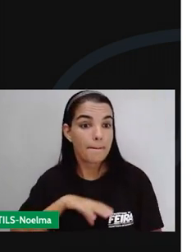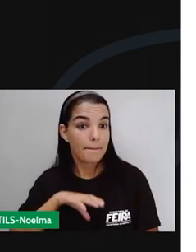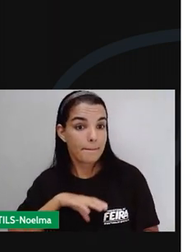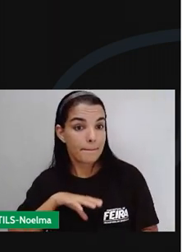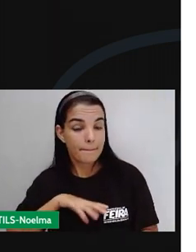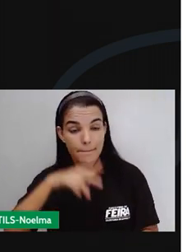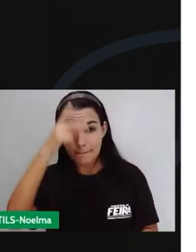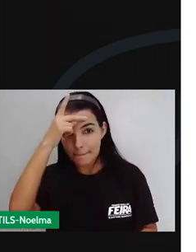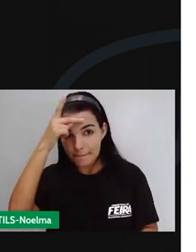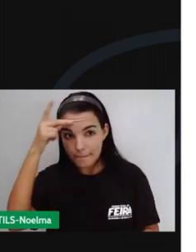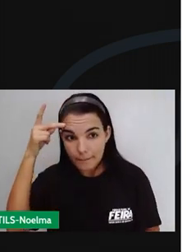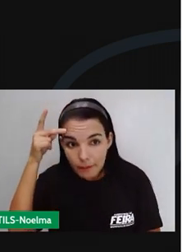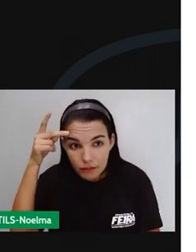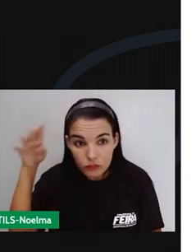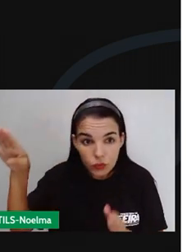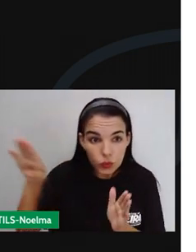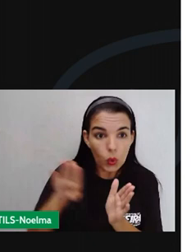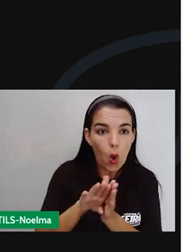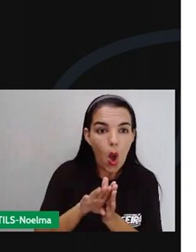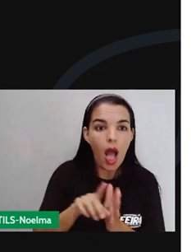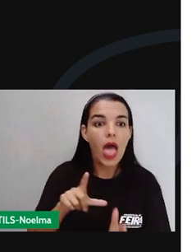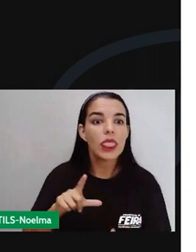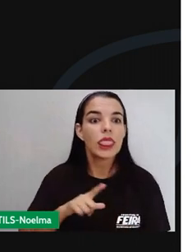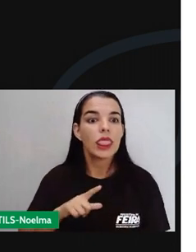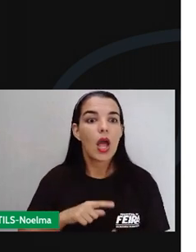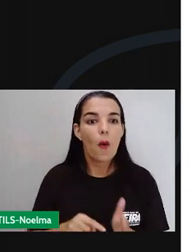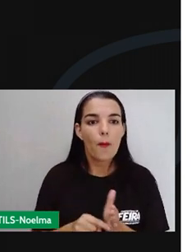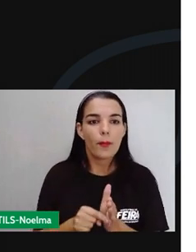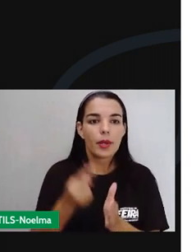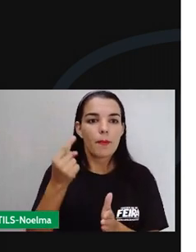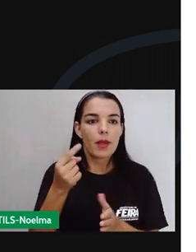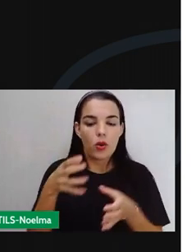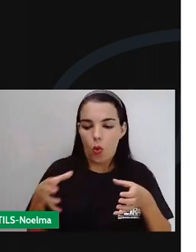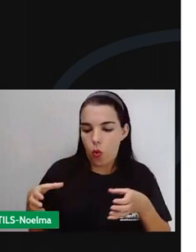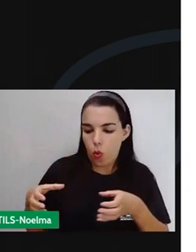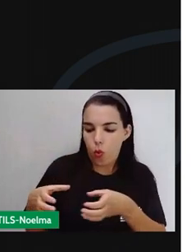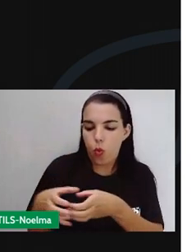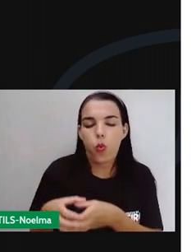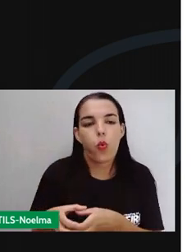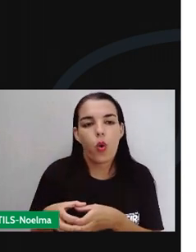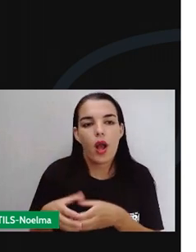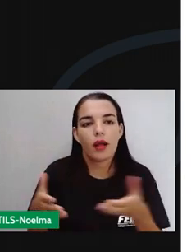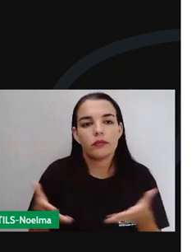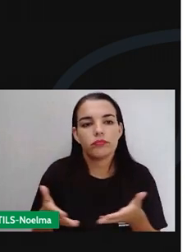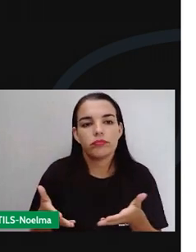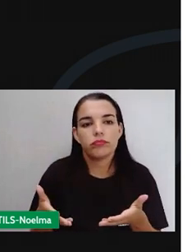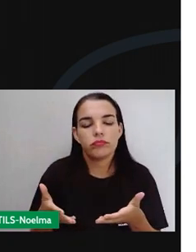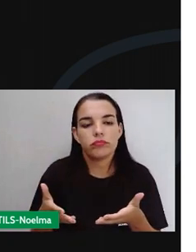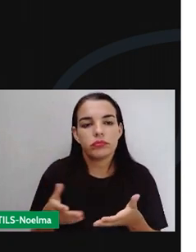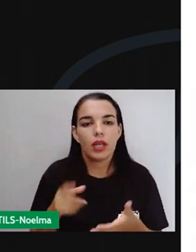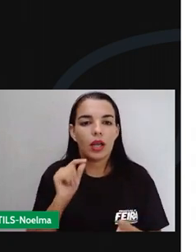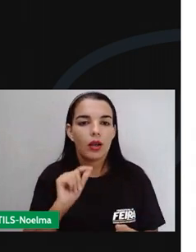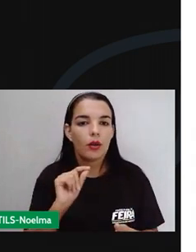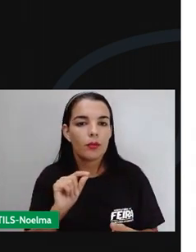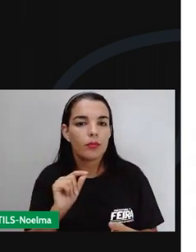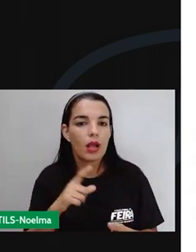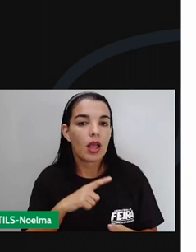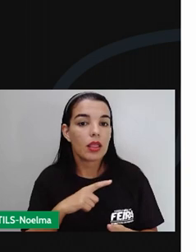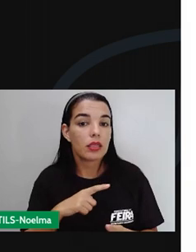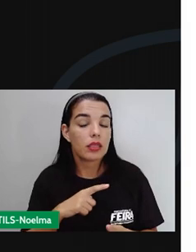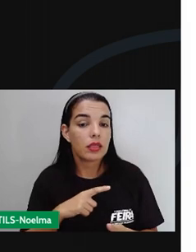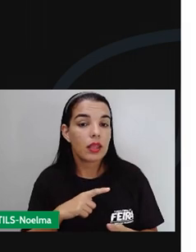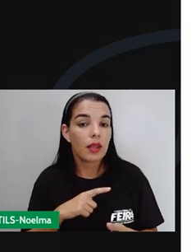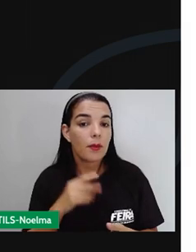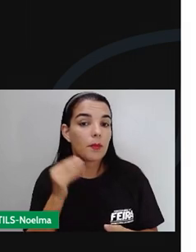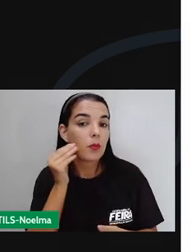portugueses que tivemos o primeiro marco na formação do povo brasileiro atual, pois com esse evento começou a